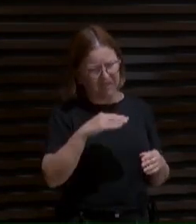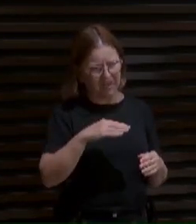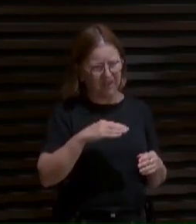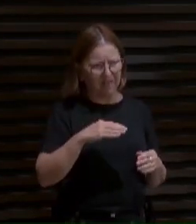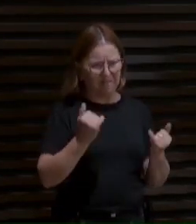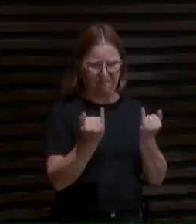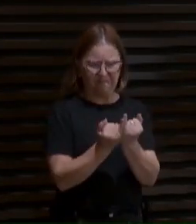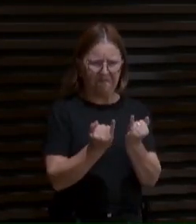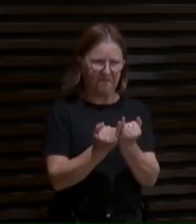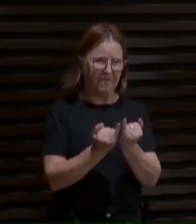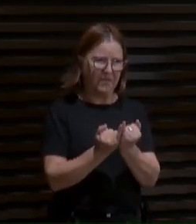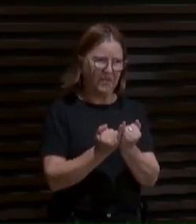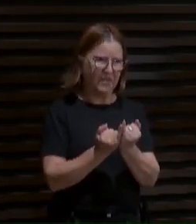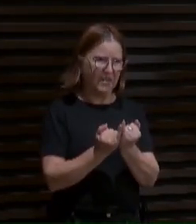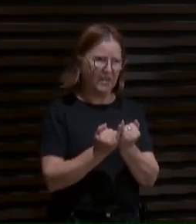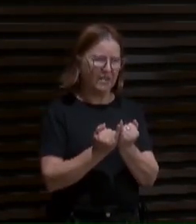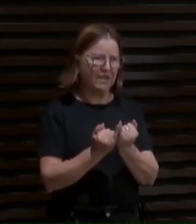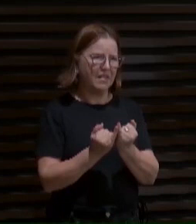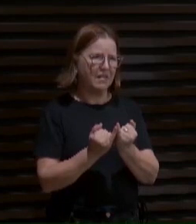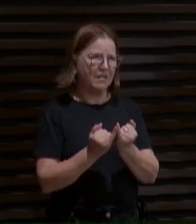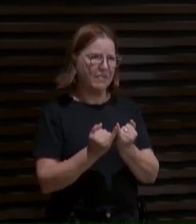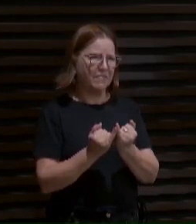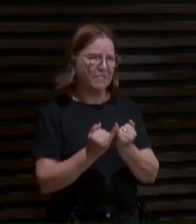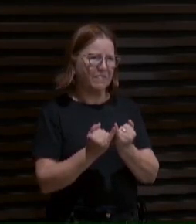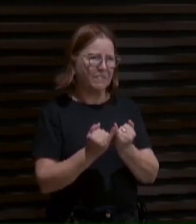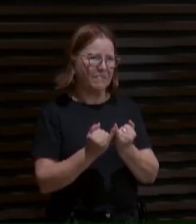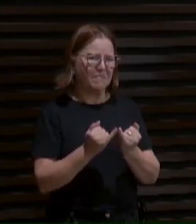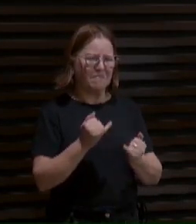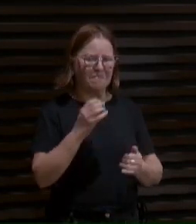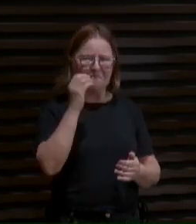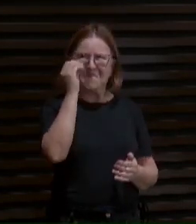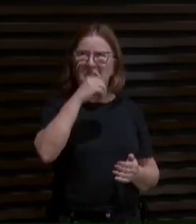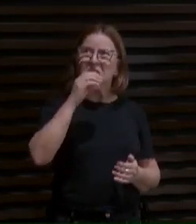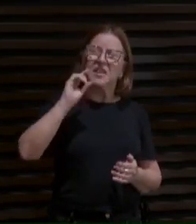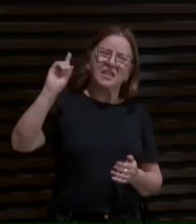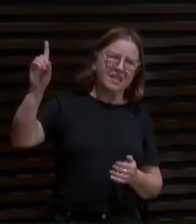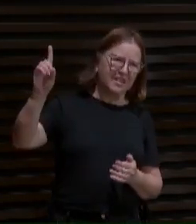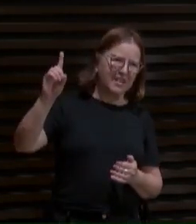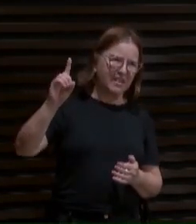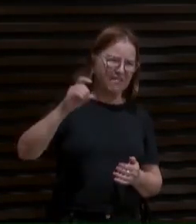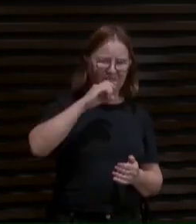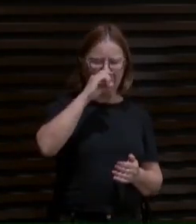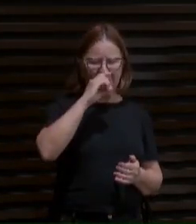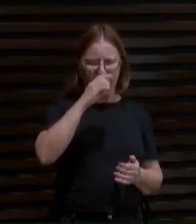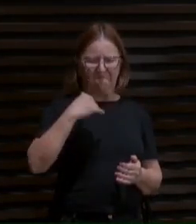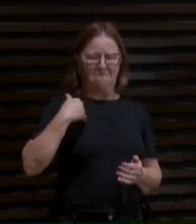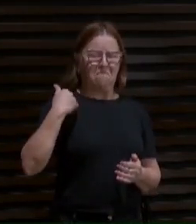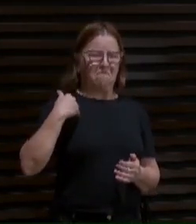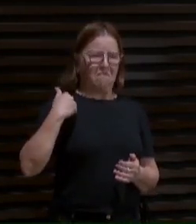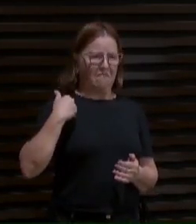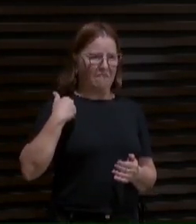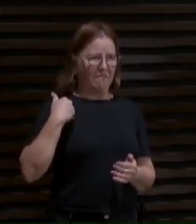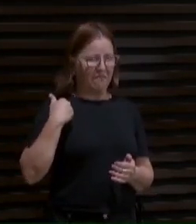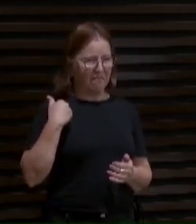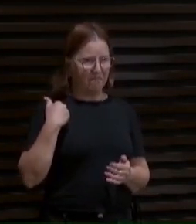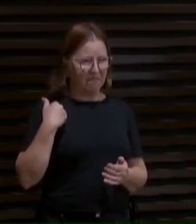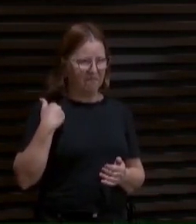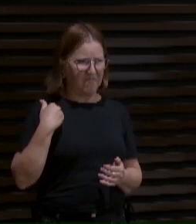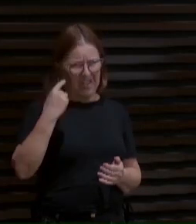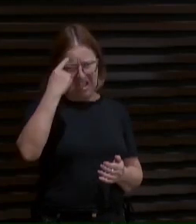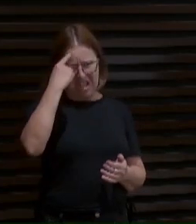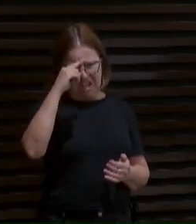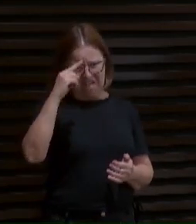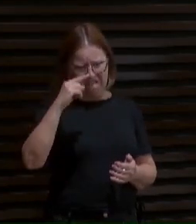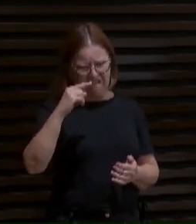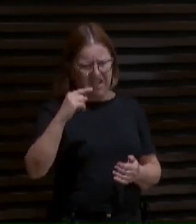difamadores, caluniadores, aborrecidos de Deus, insolentes, soberbos, presunçosos, inventores de